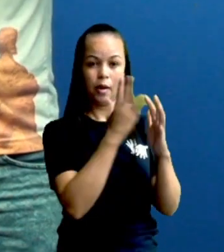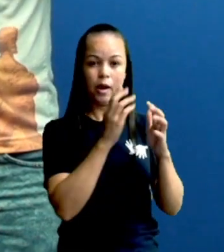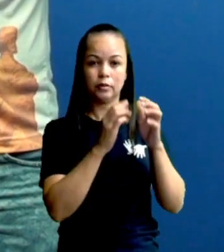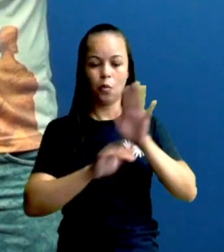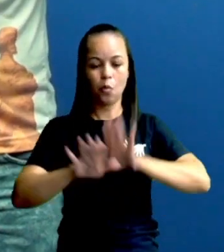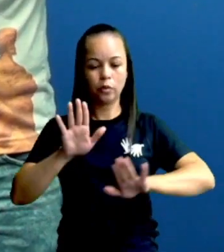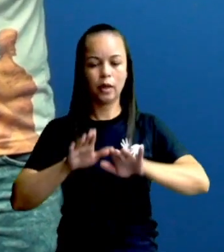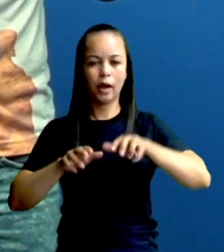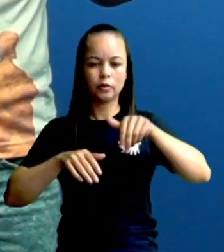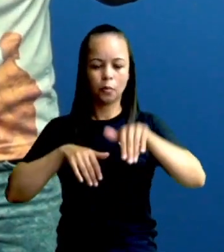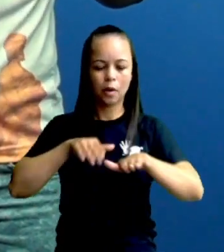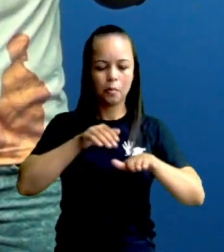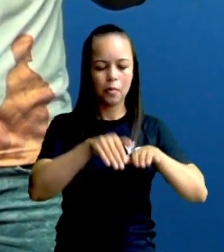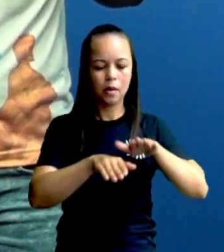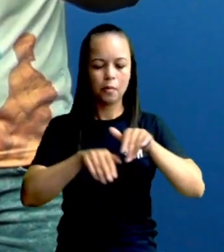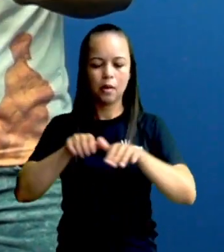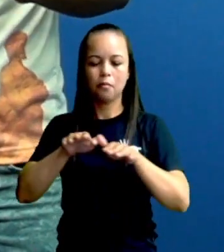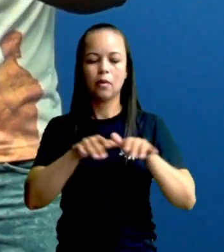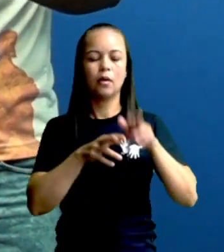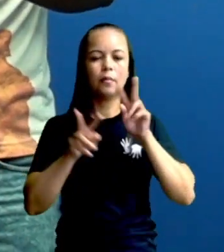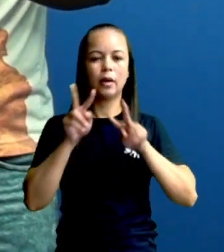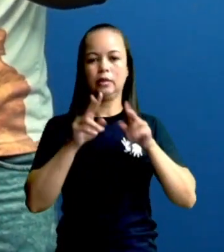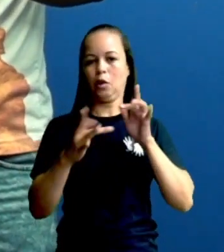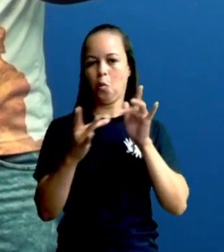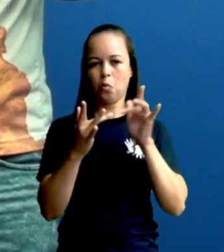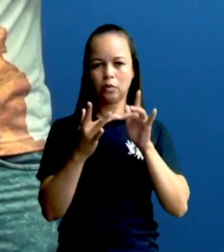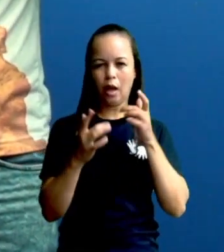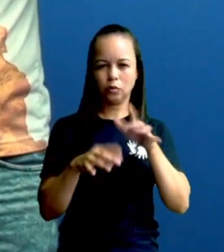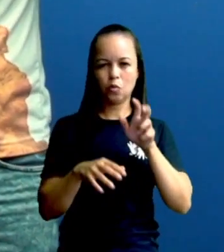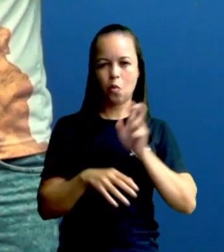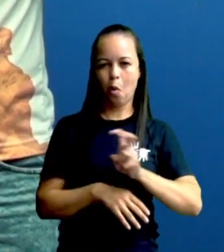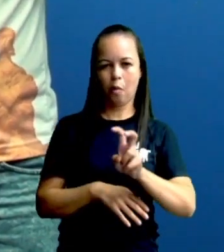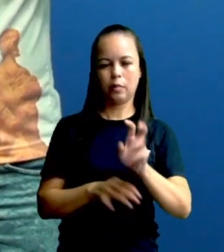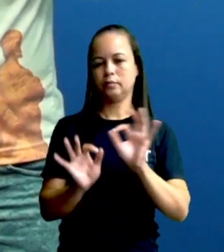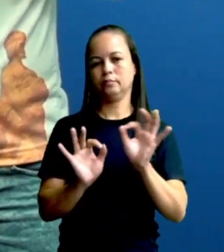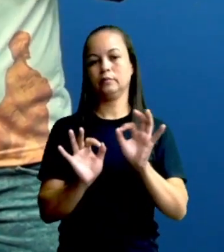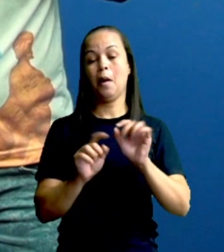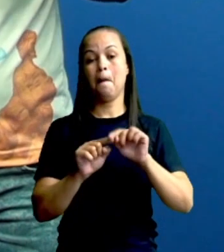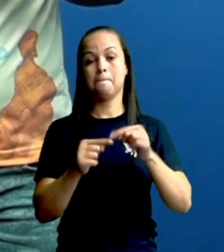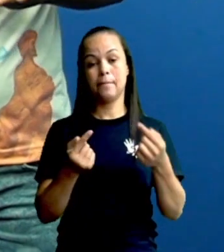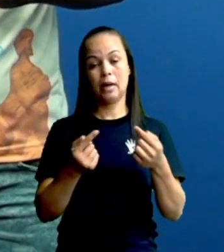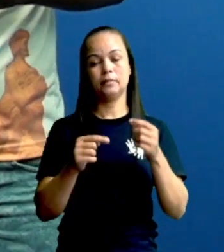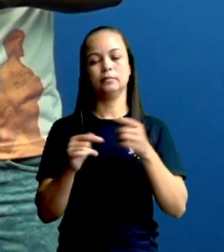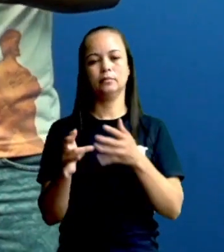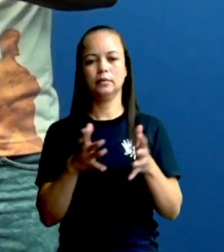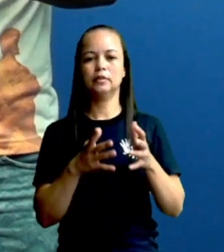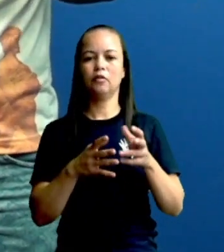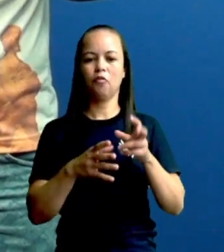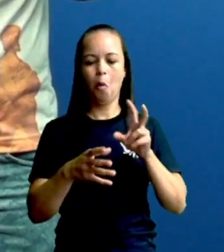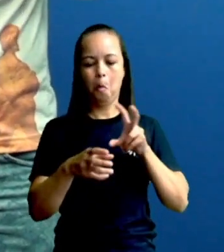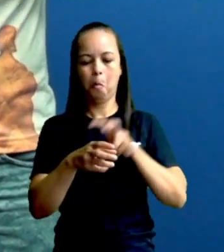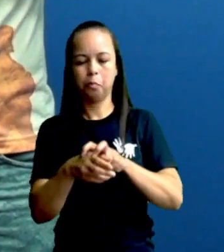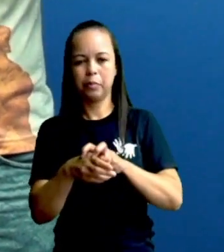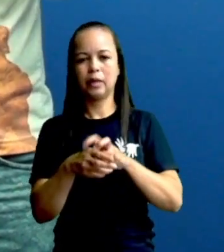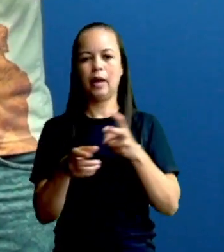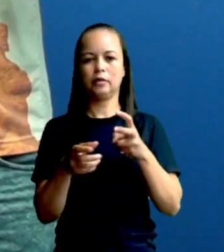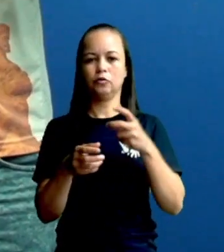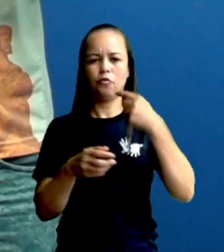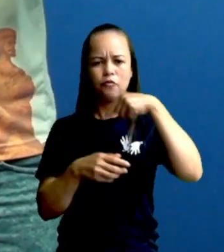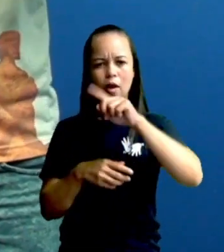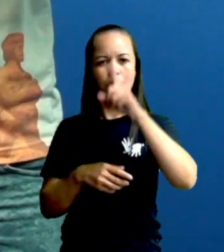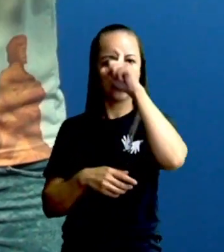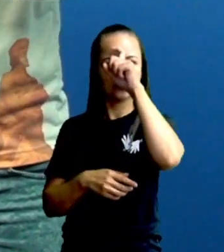que você não tenha contato com nenhuma cobra. E se for picado, procure logo a emergência. Nada de